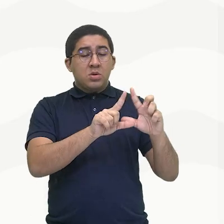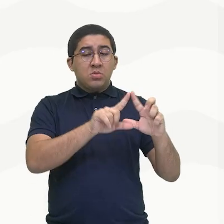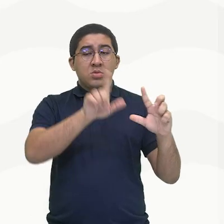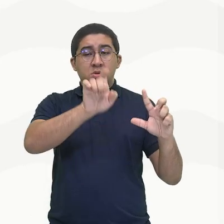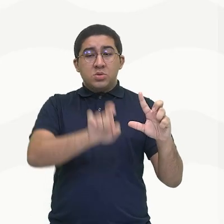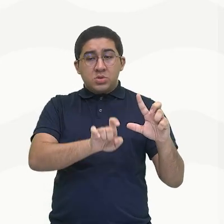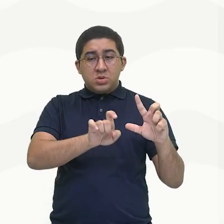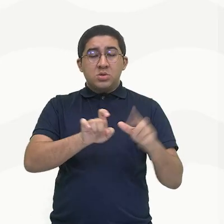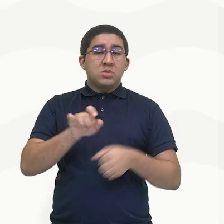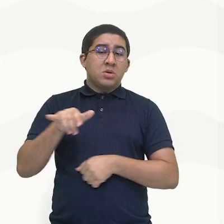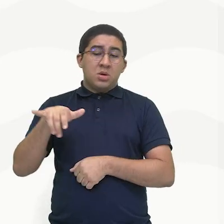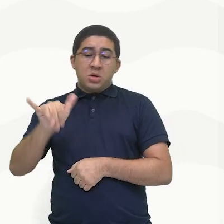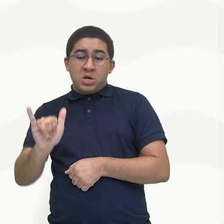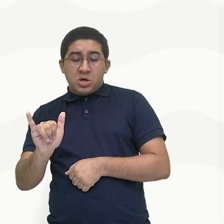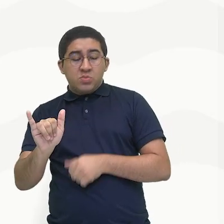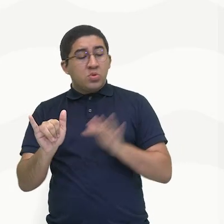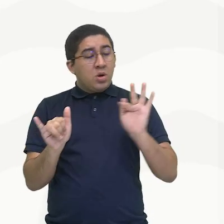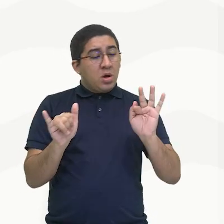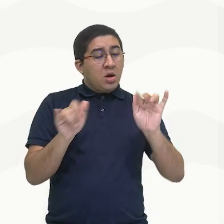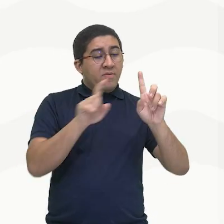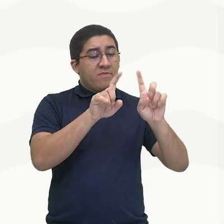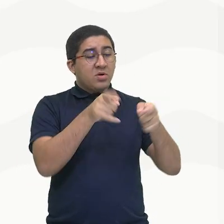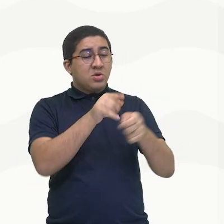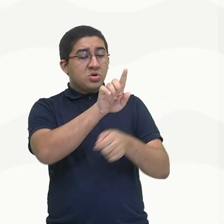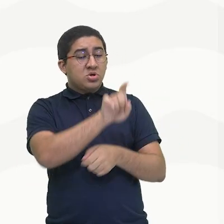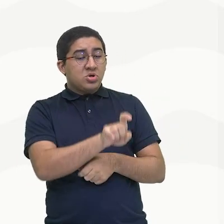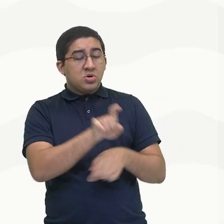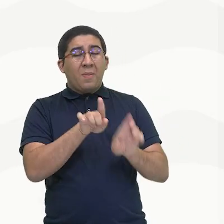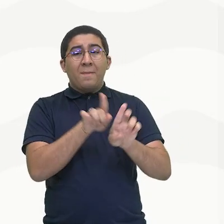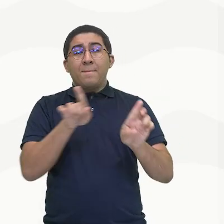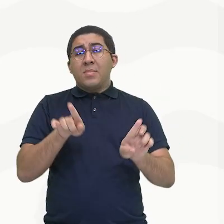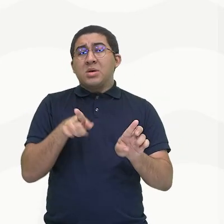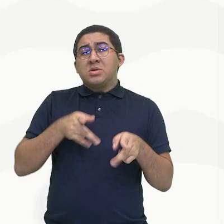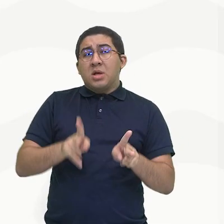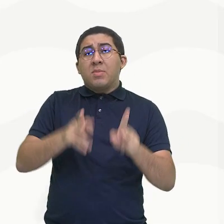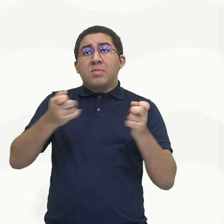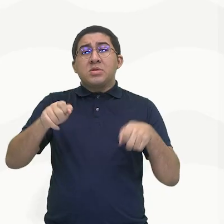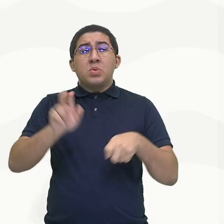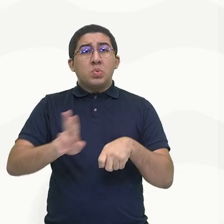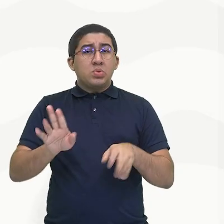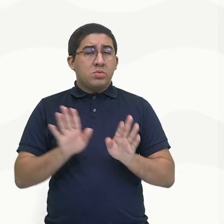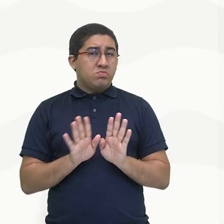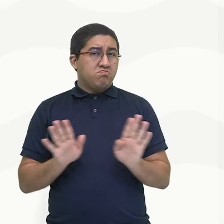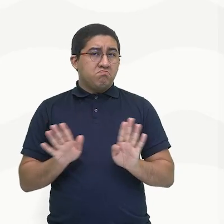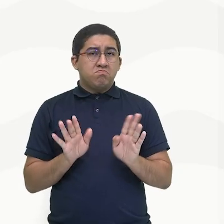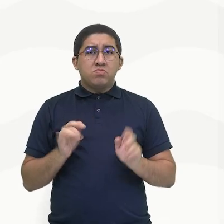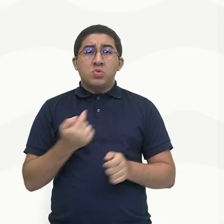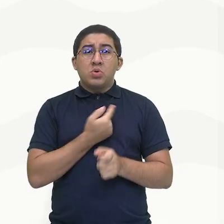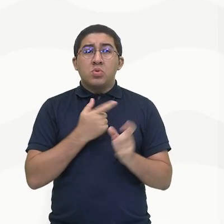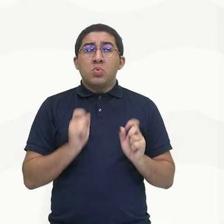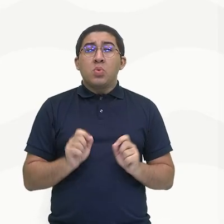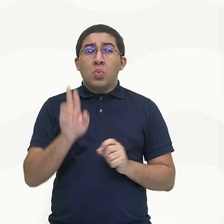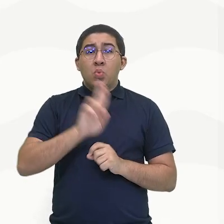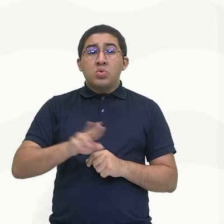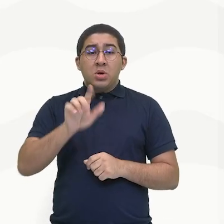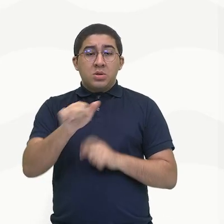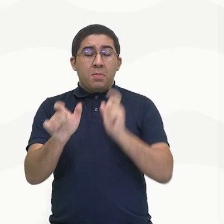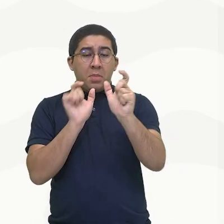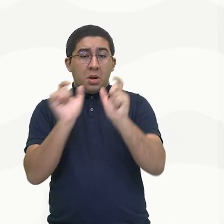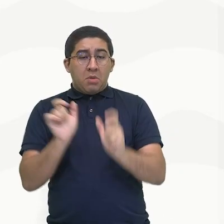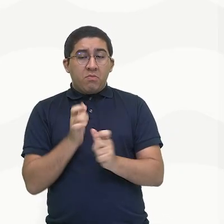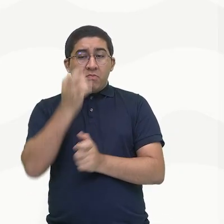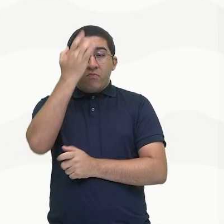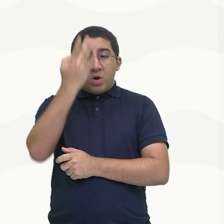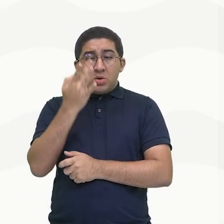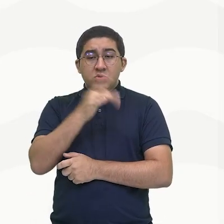ΔX, Y, F de X, mas nem sempre a gente precisa utilizar. A gente põe essas nomenclaturas para facilitar,